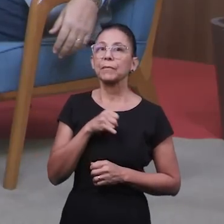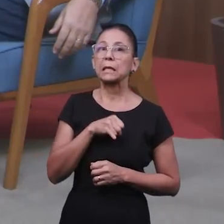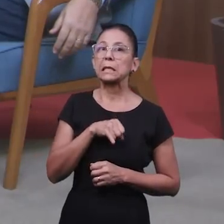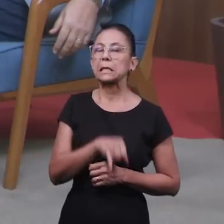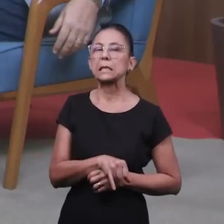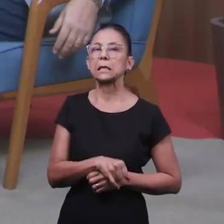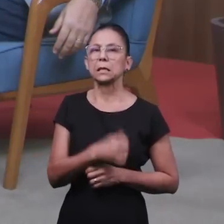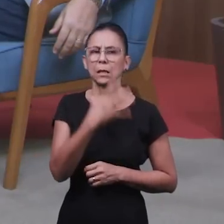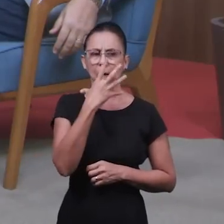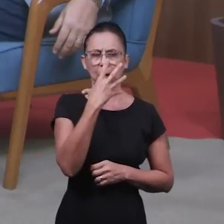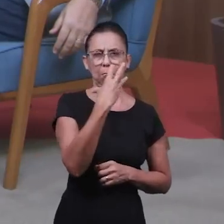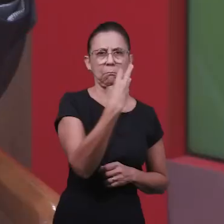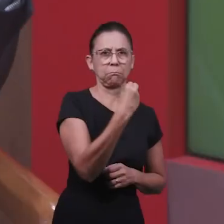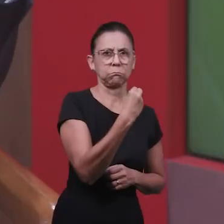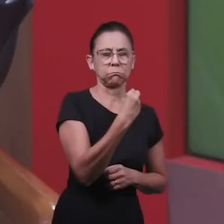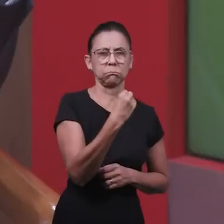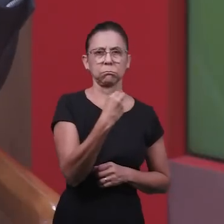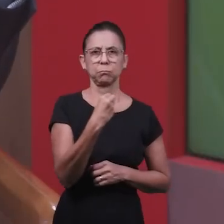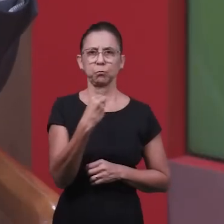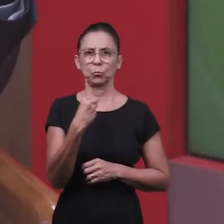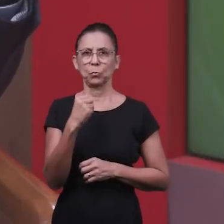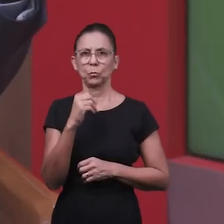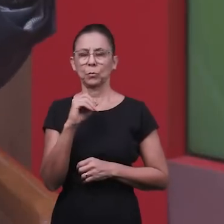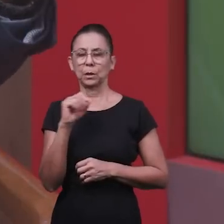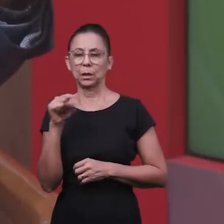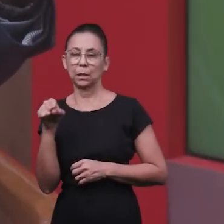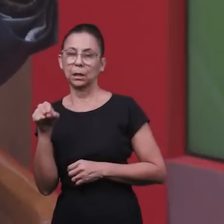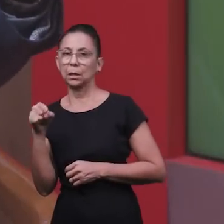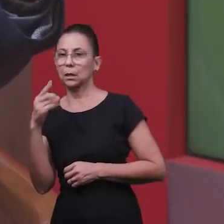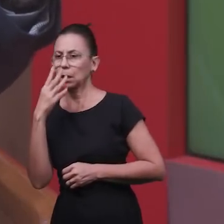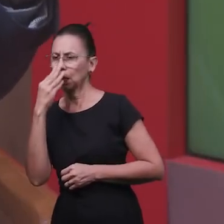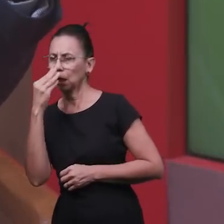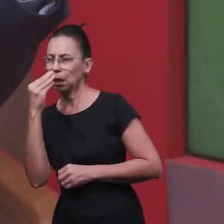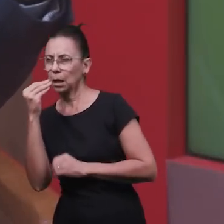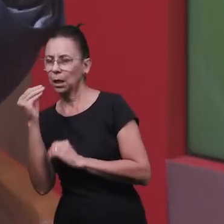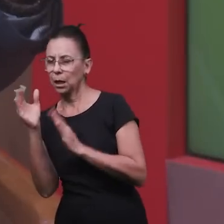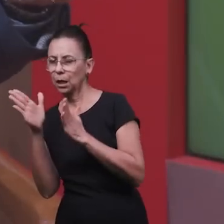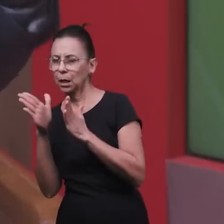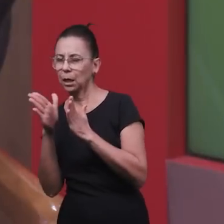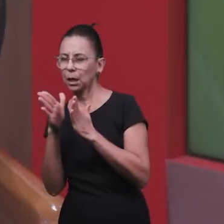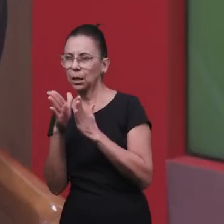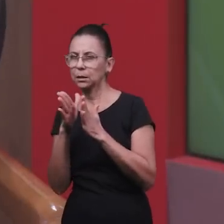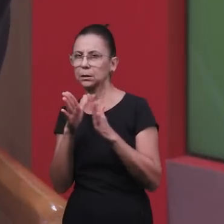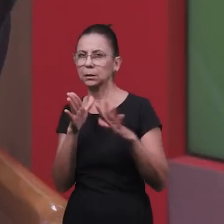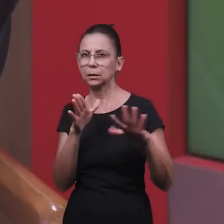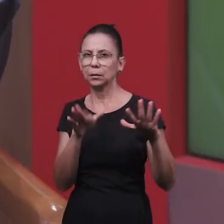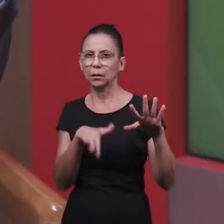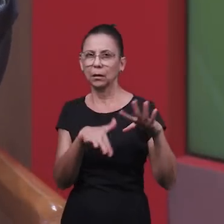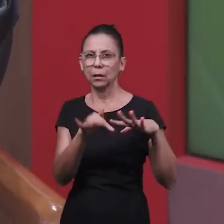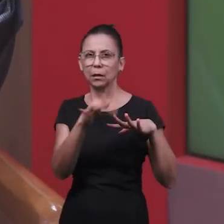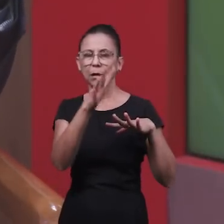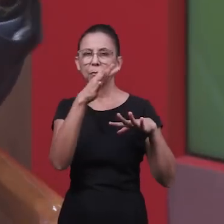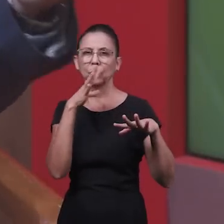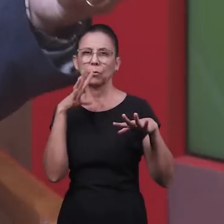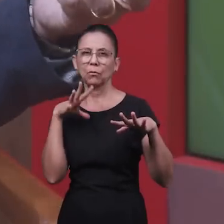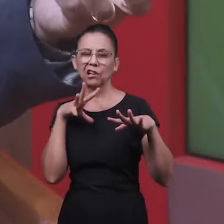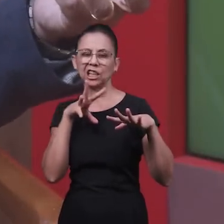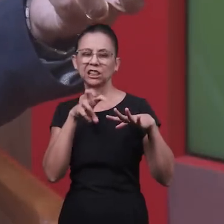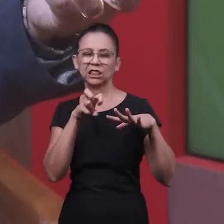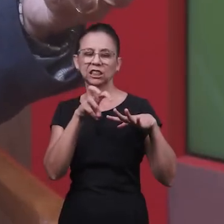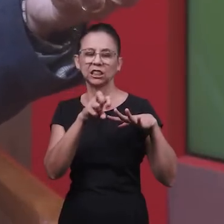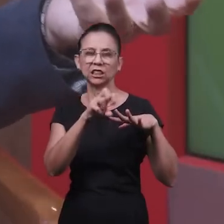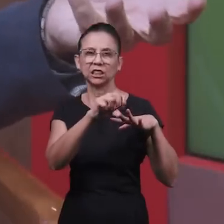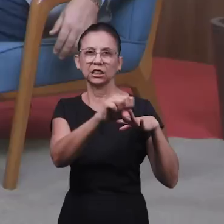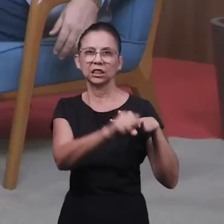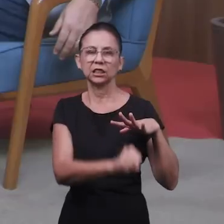a raposinha, ela come, né? Ela rouba, ela subtrai ali a flor,